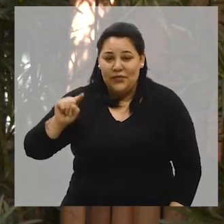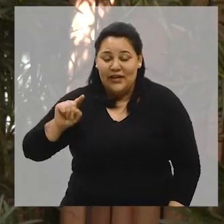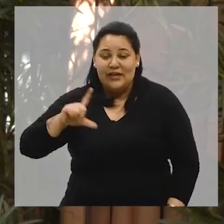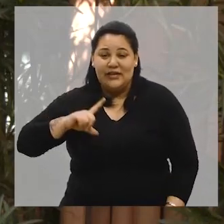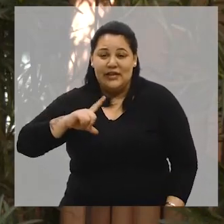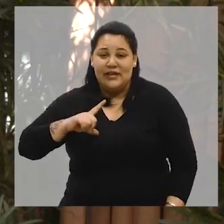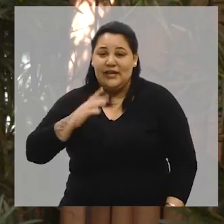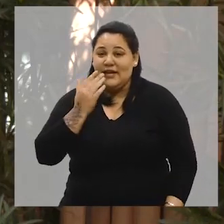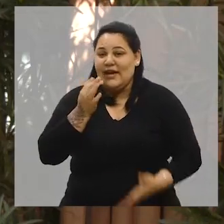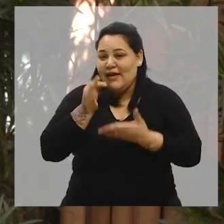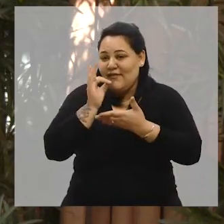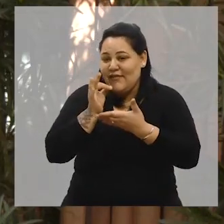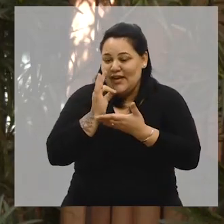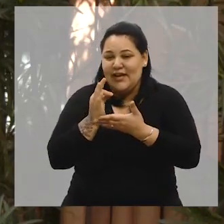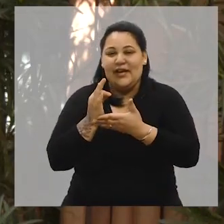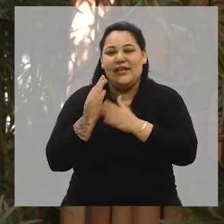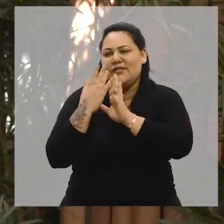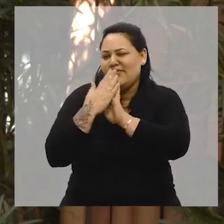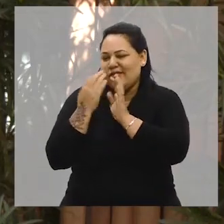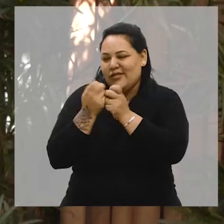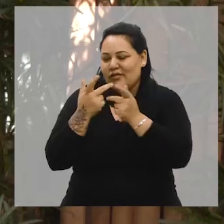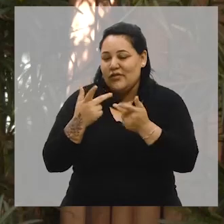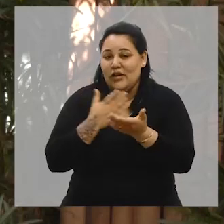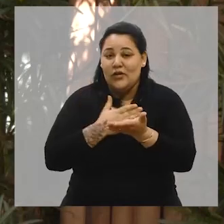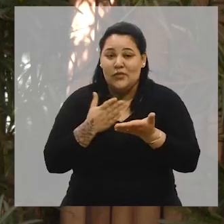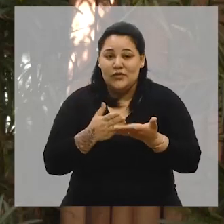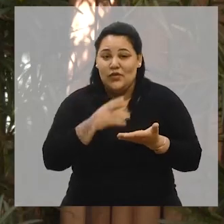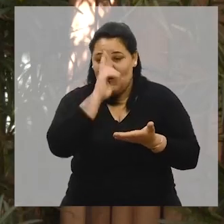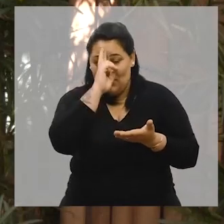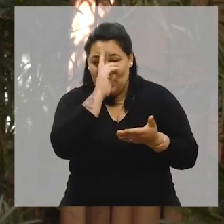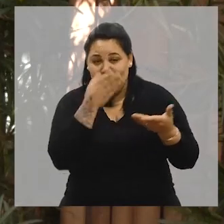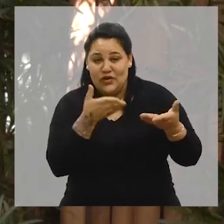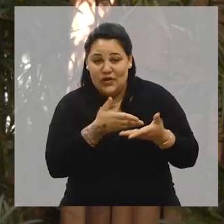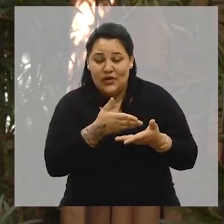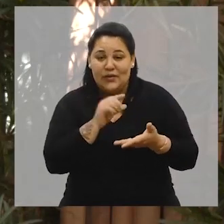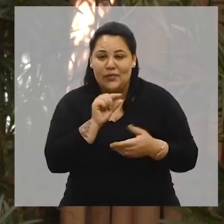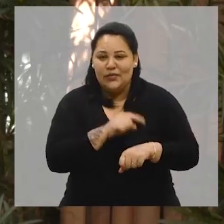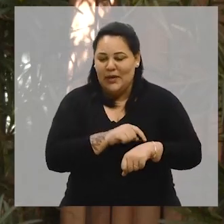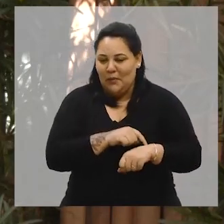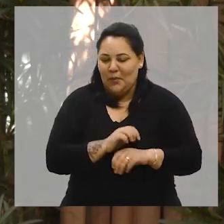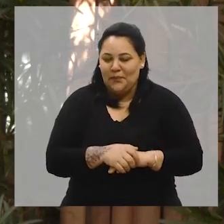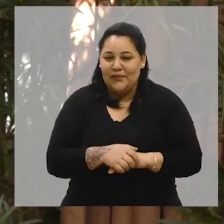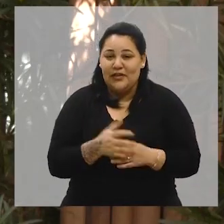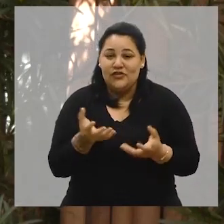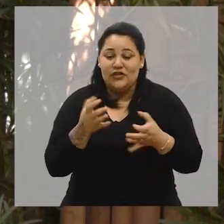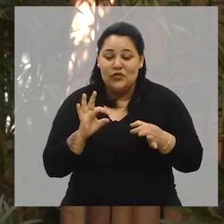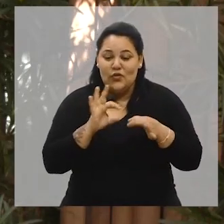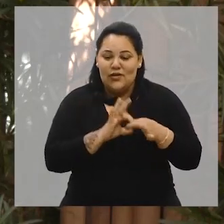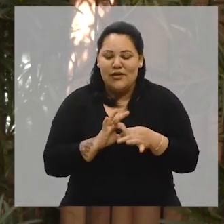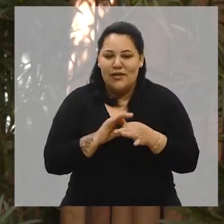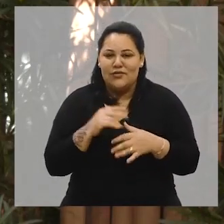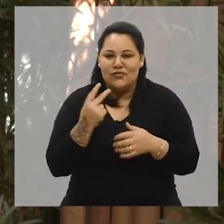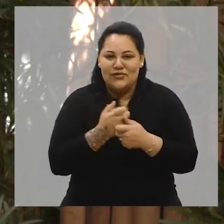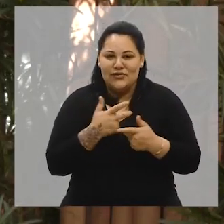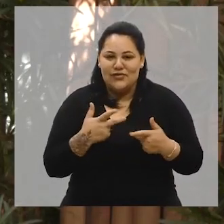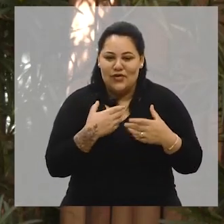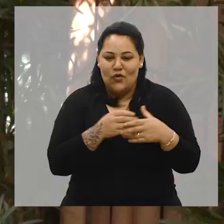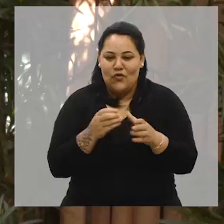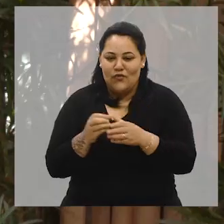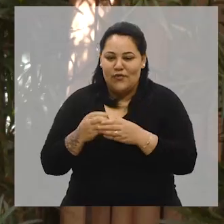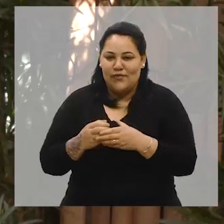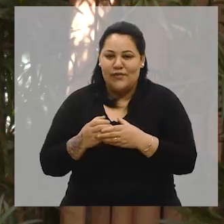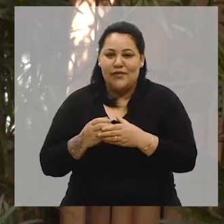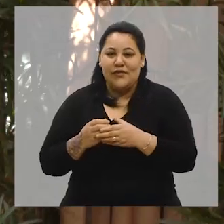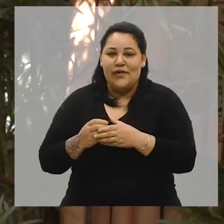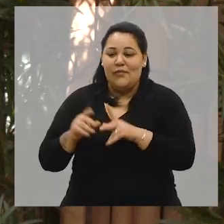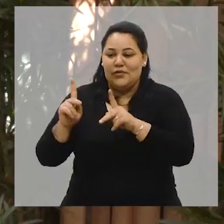começou com o almoço há pouco tempo. Então, a gente quis aliar as duas coisas para um convívio. Então, a pessoa vem aqui, passa a tarde,